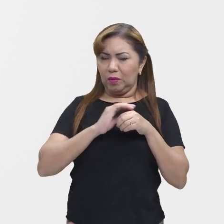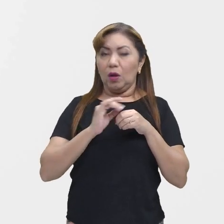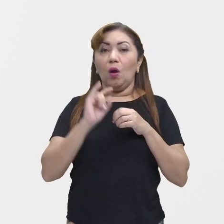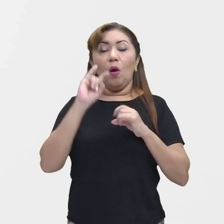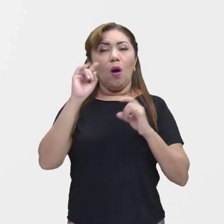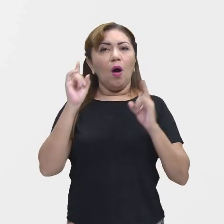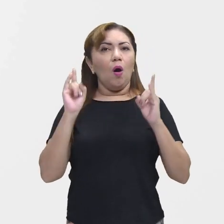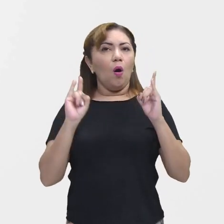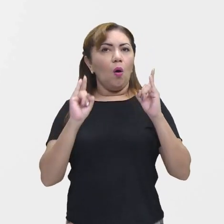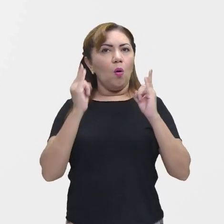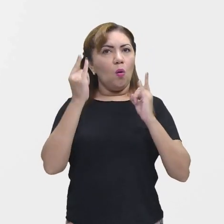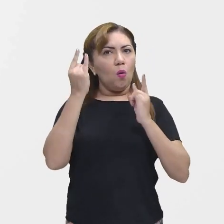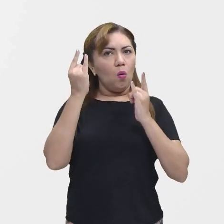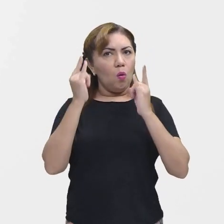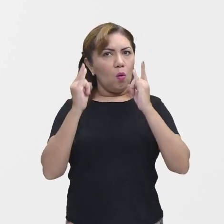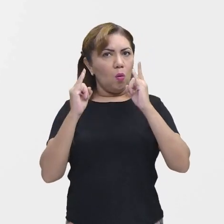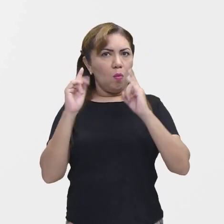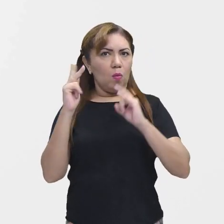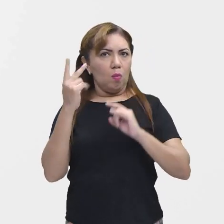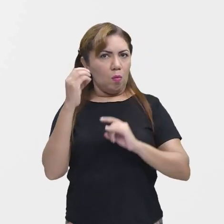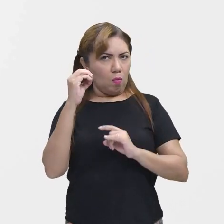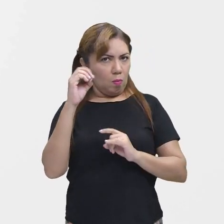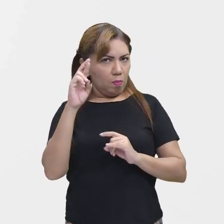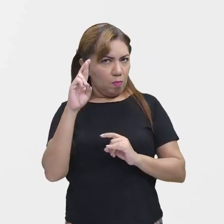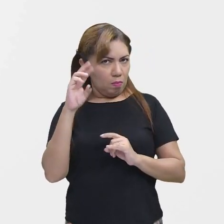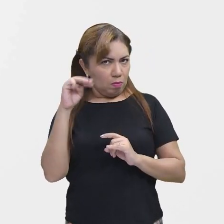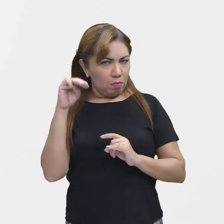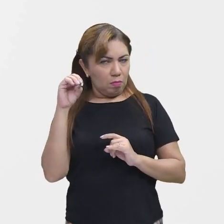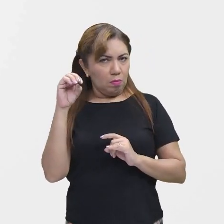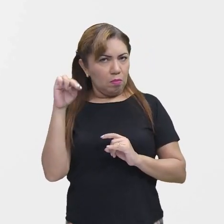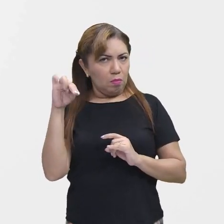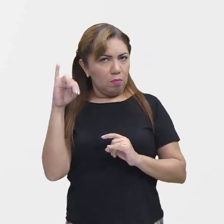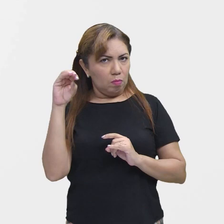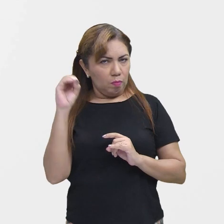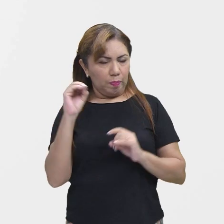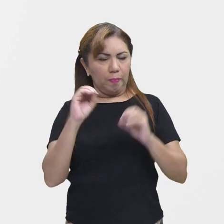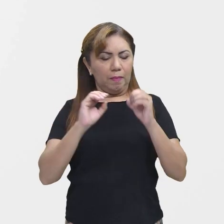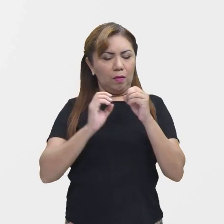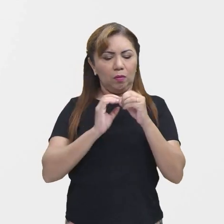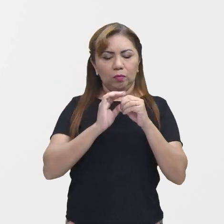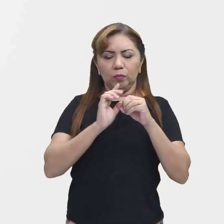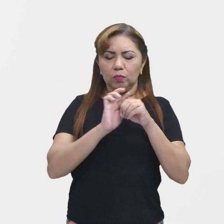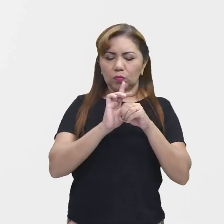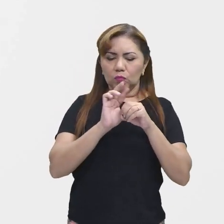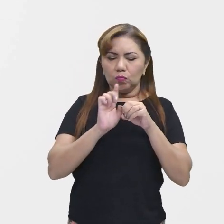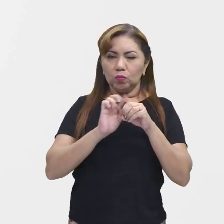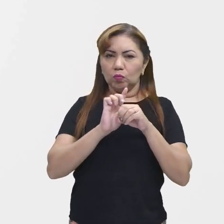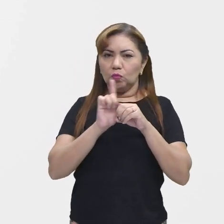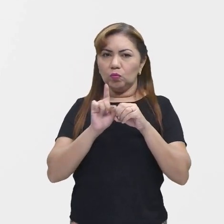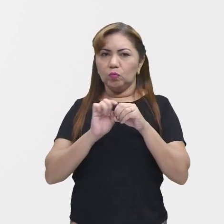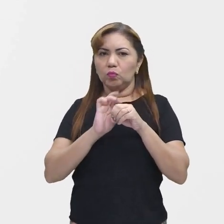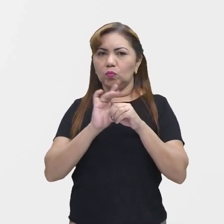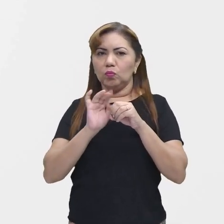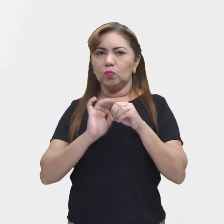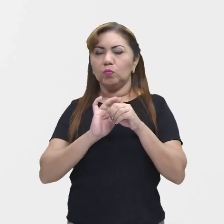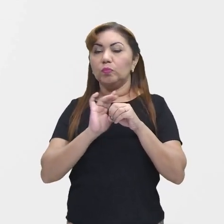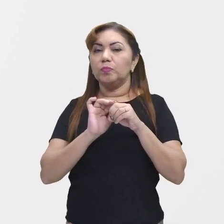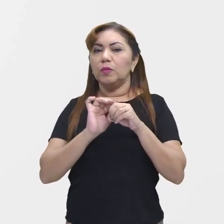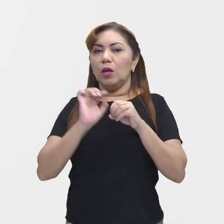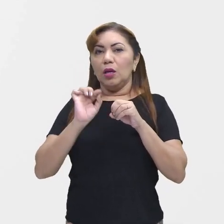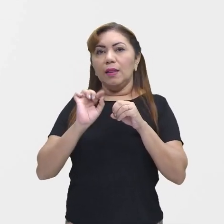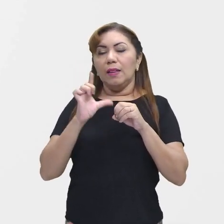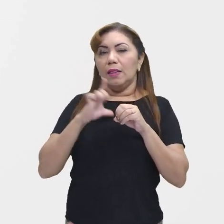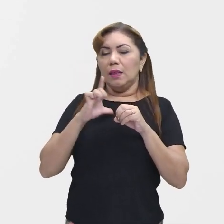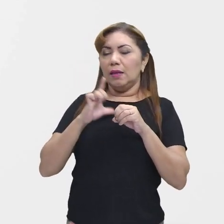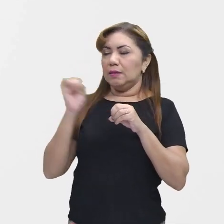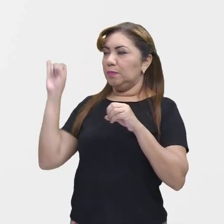como nós vimos, são aquele que está entrando no óvulo, né, que nós vimos na imagem passada. Então, o sistema